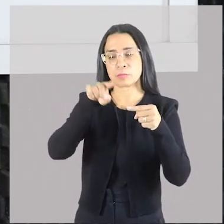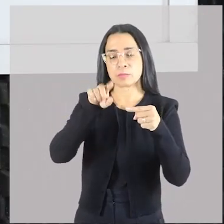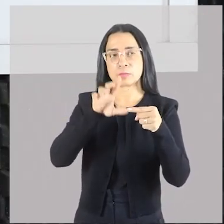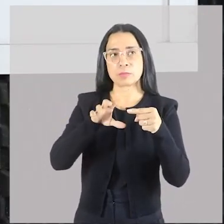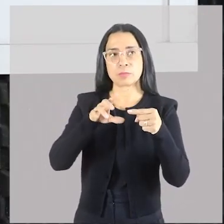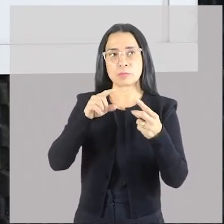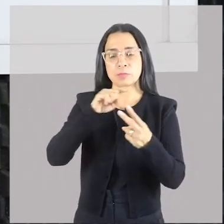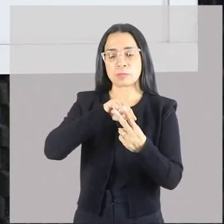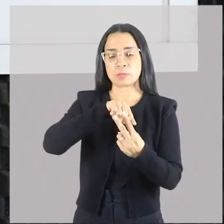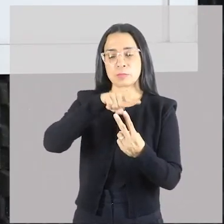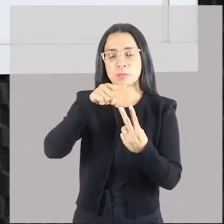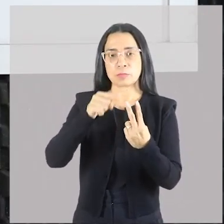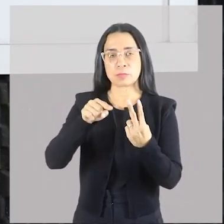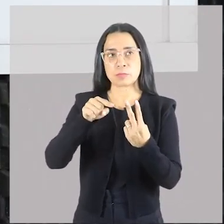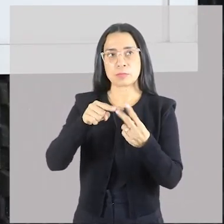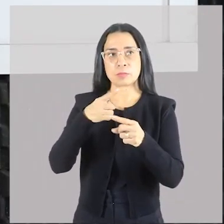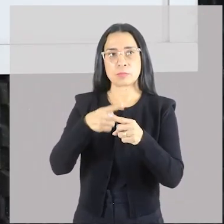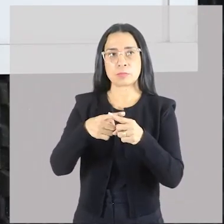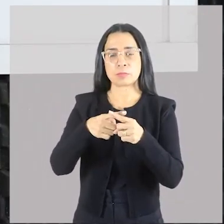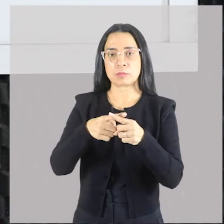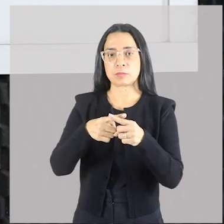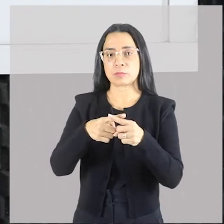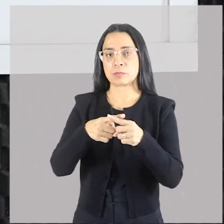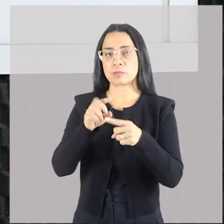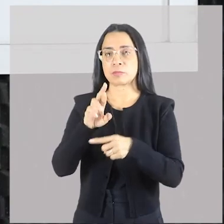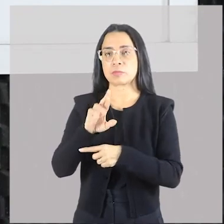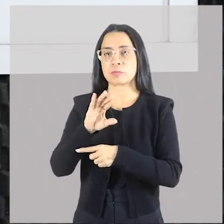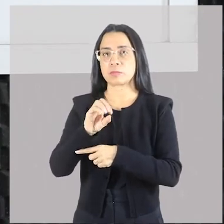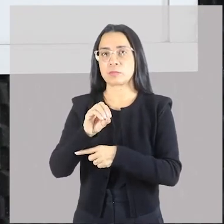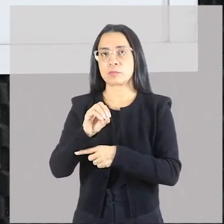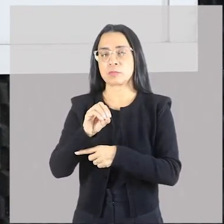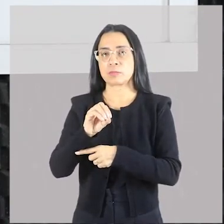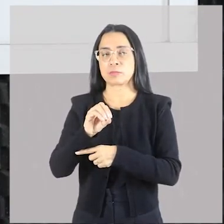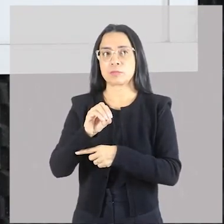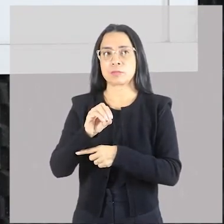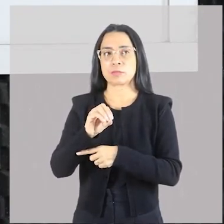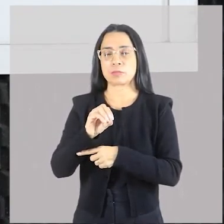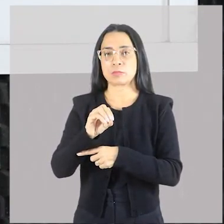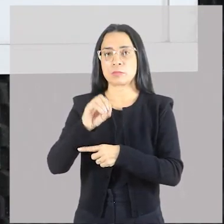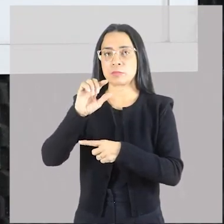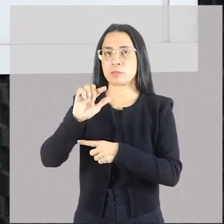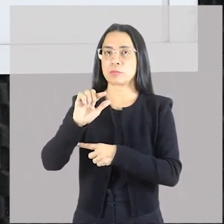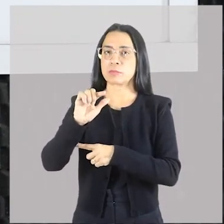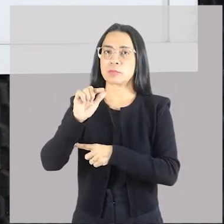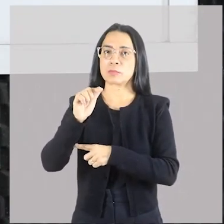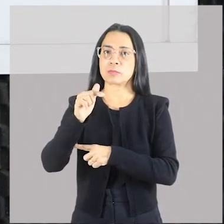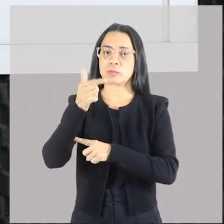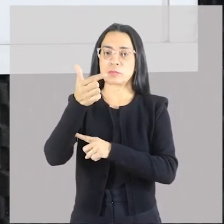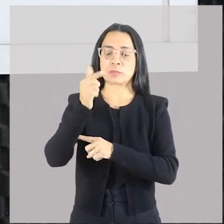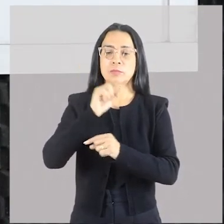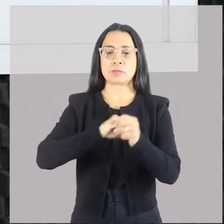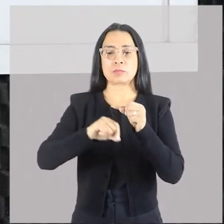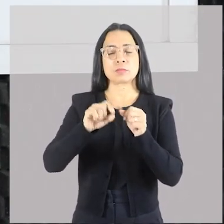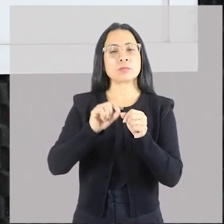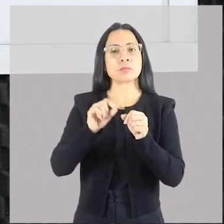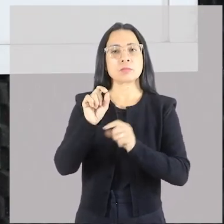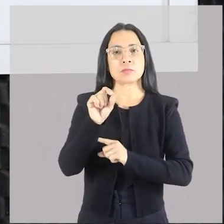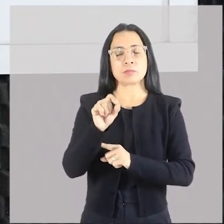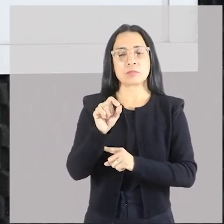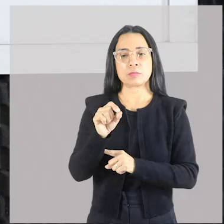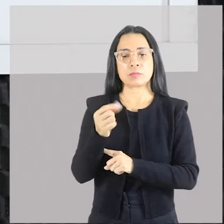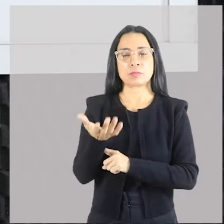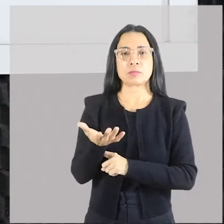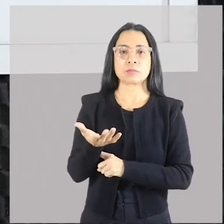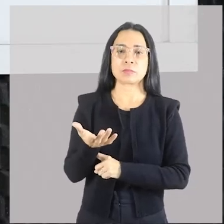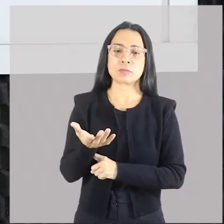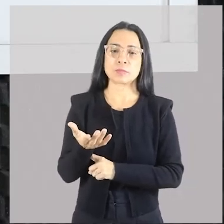π vezes o raio elevado ao quadrado. Ora, turma, eu vou fazer o seguinte, vamos